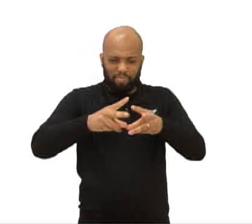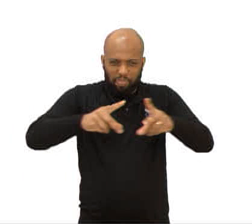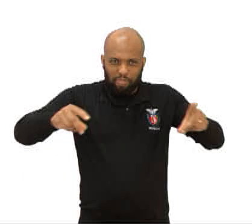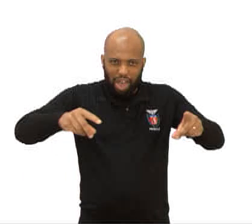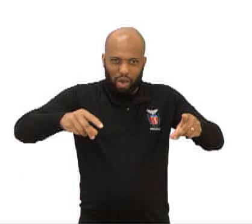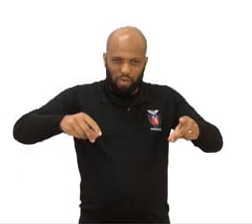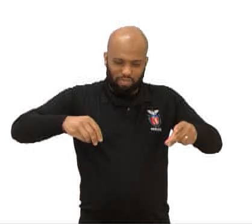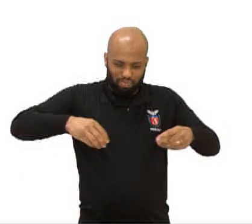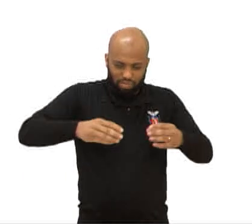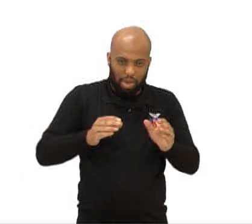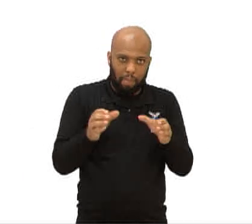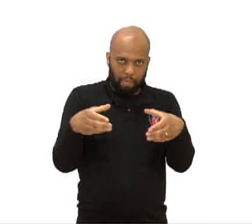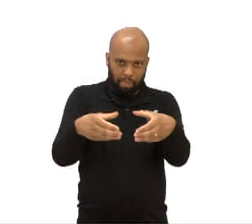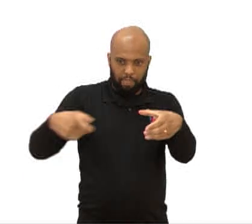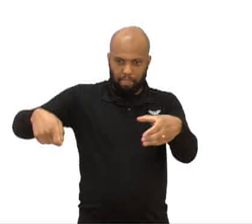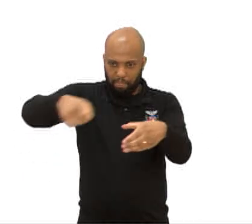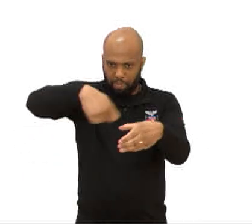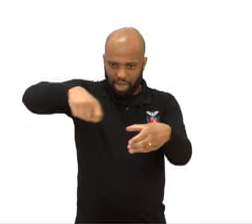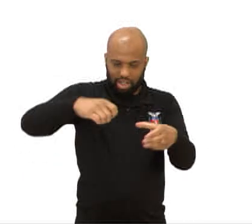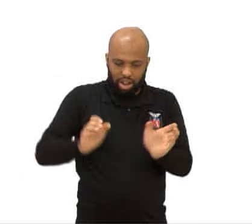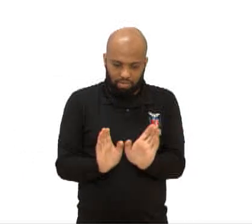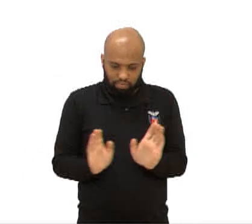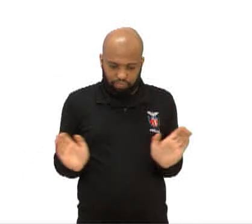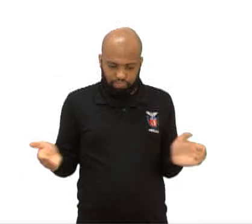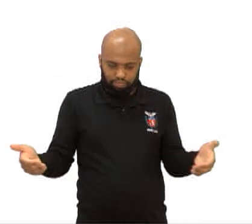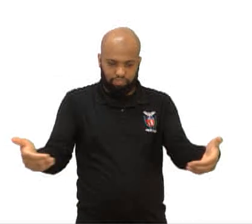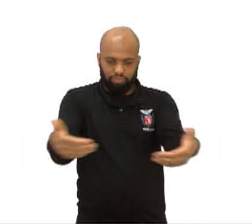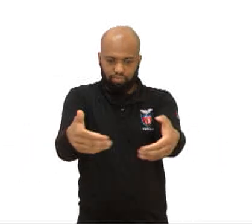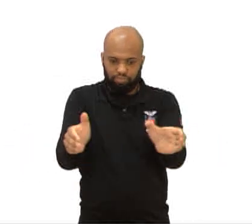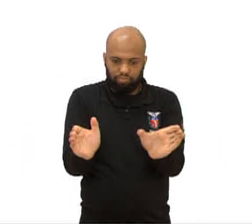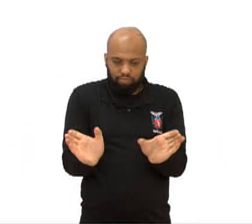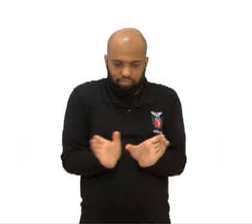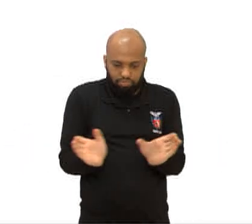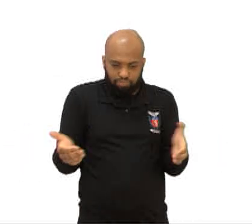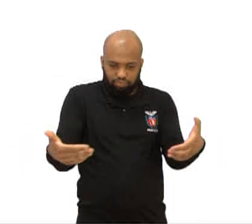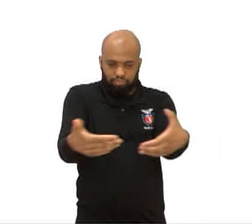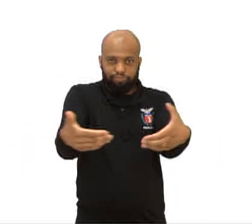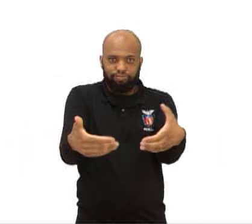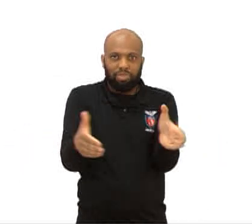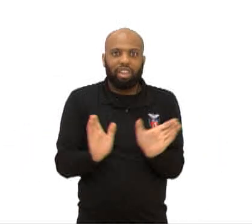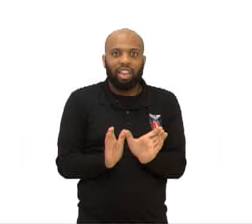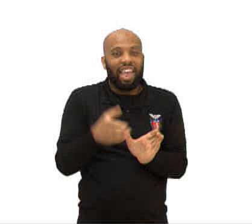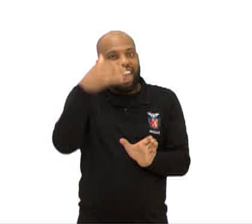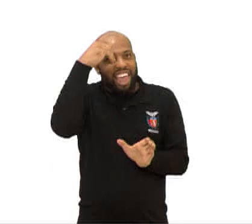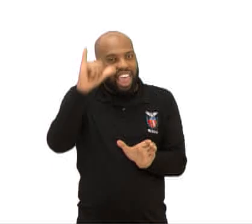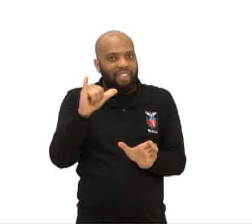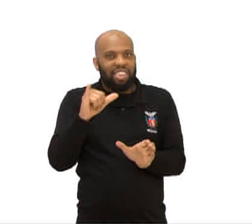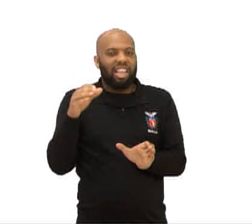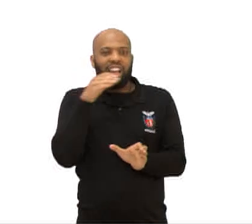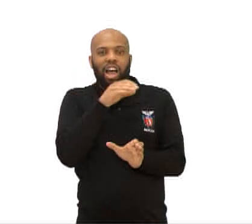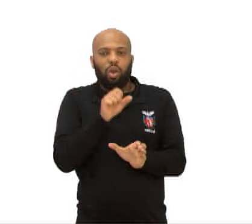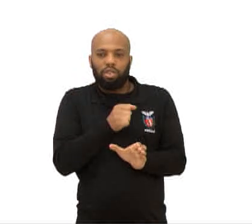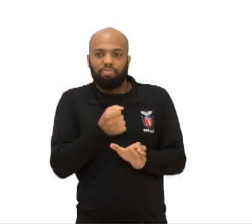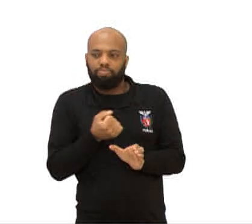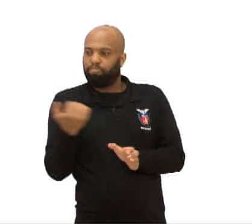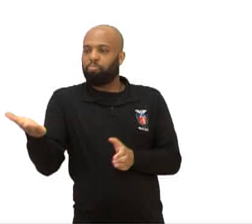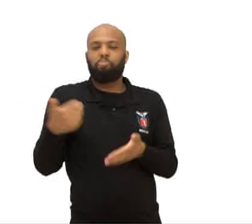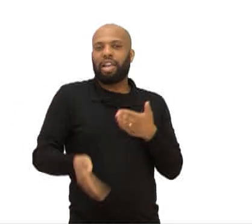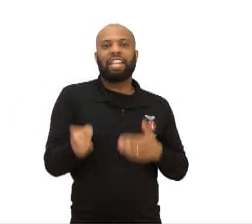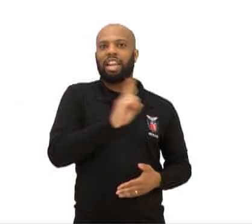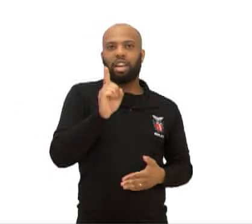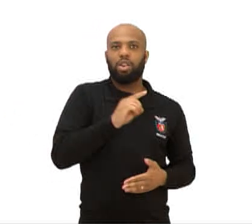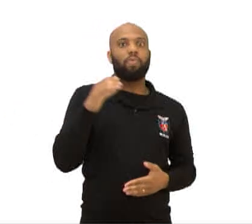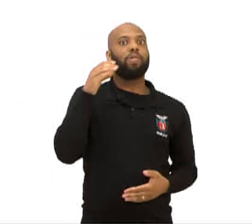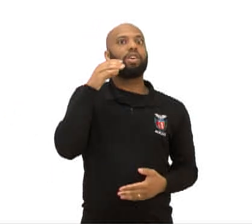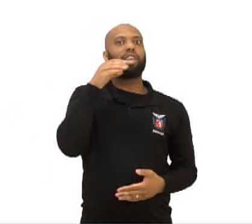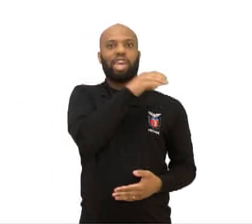a parte ali onde poderia escapar o vapor, né? E aí fica bem fechadinho, isolado, e ele vai cozinhar da forma como é